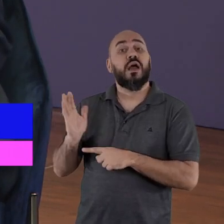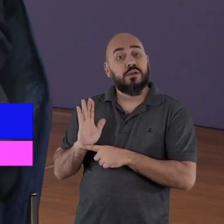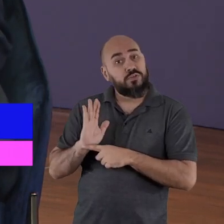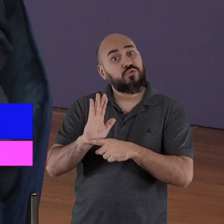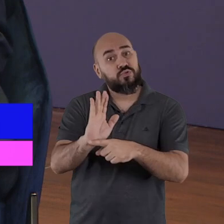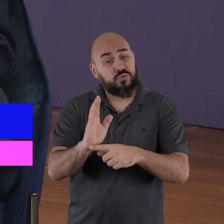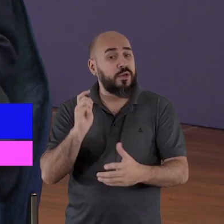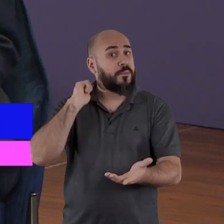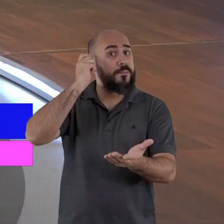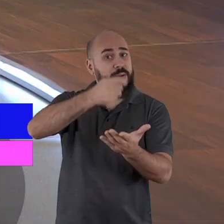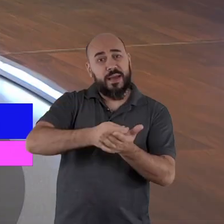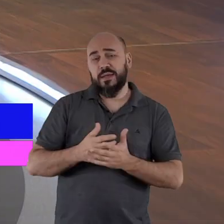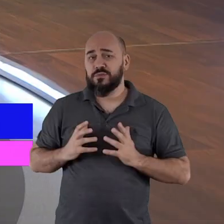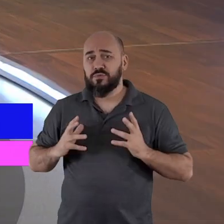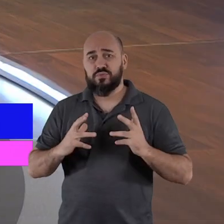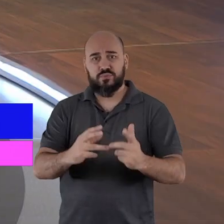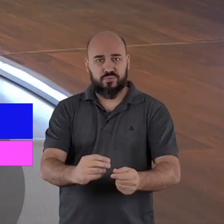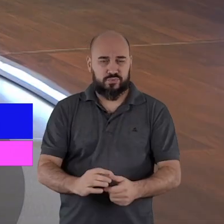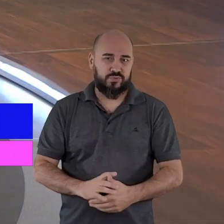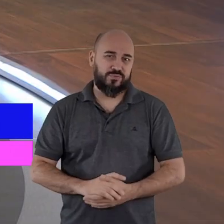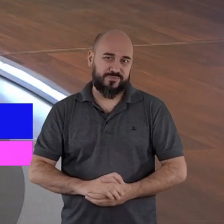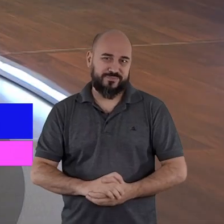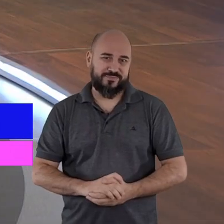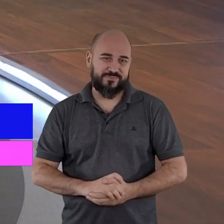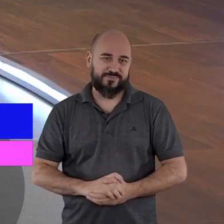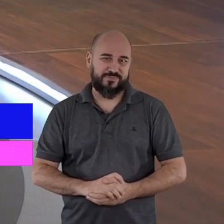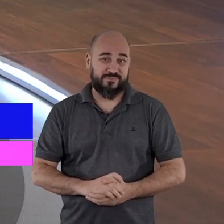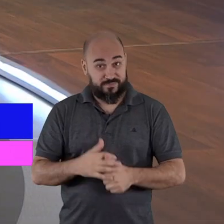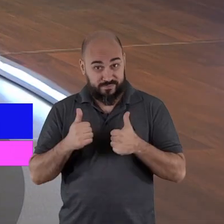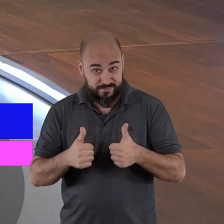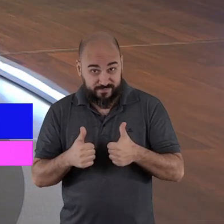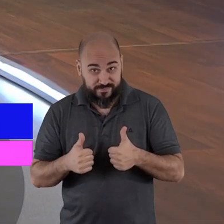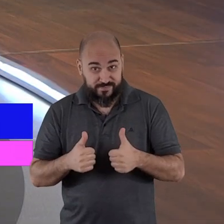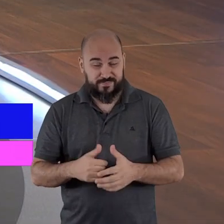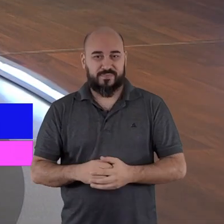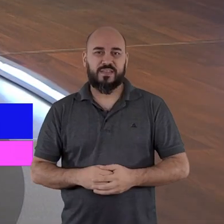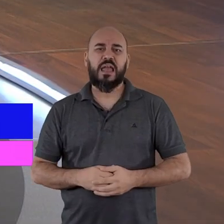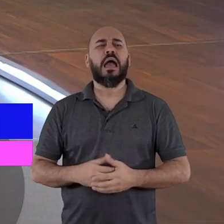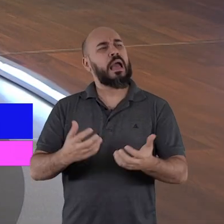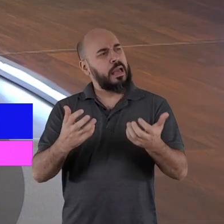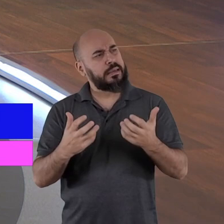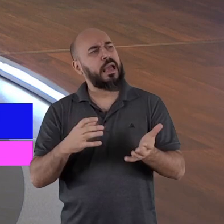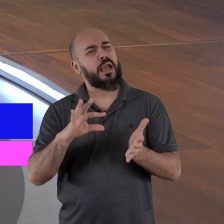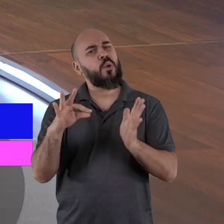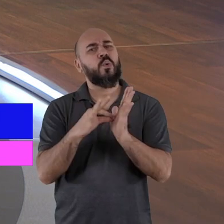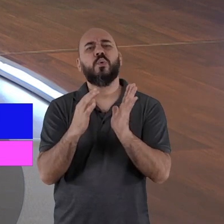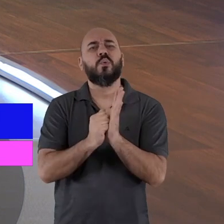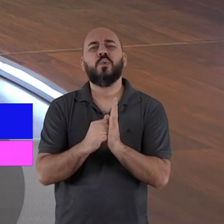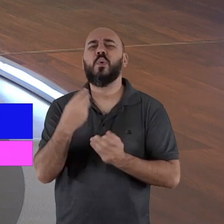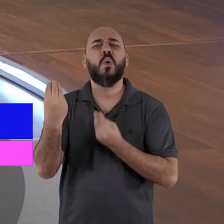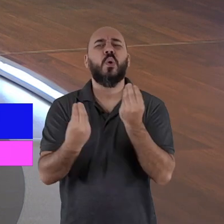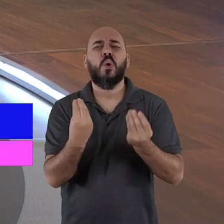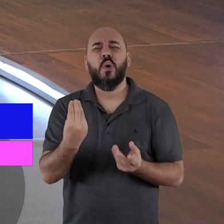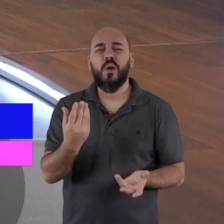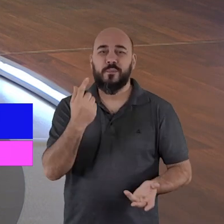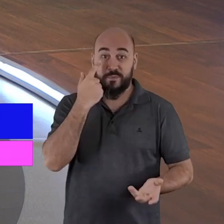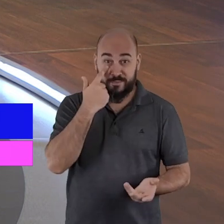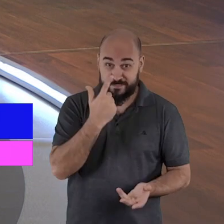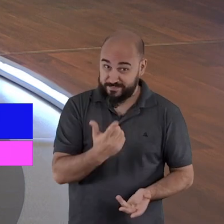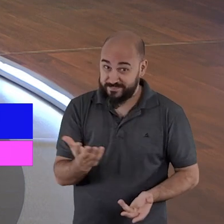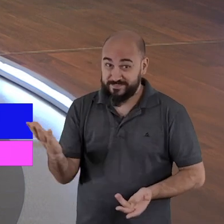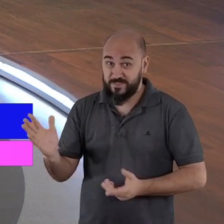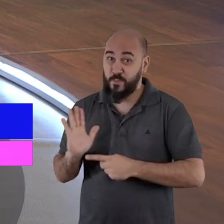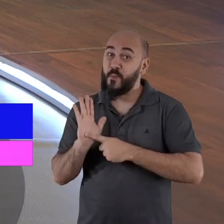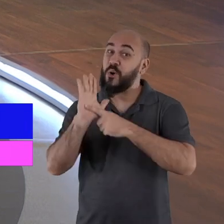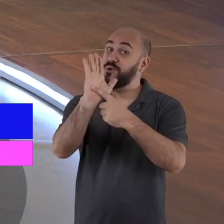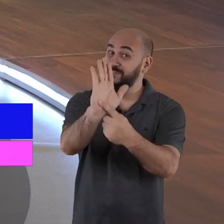tá bom? Bom, pastor, eu quero entrar na escola bíblica. O que eu preciso fazer é tão simples que eu vou